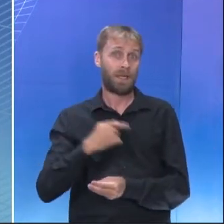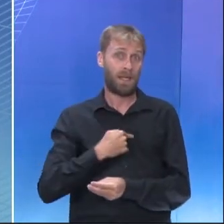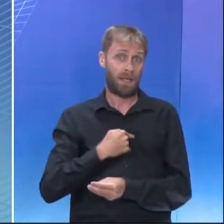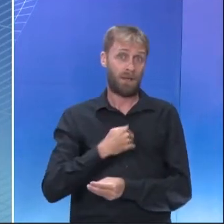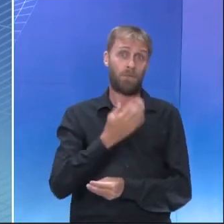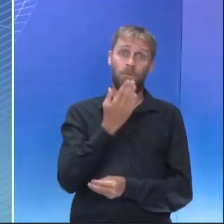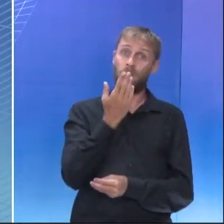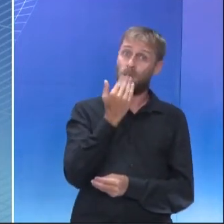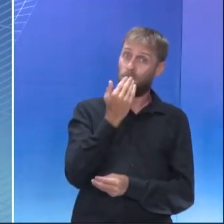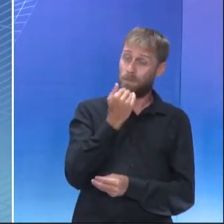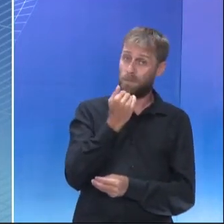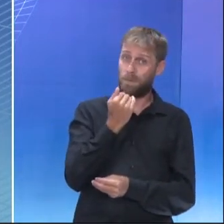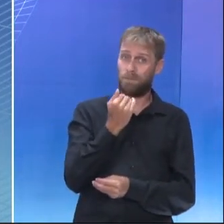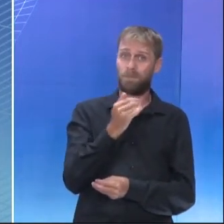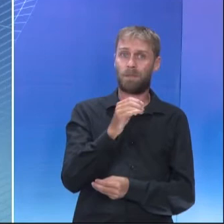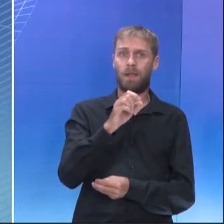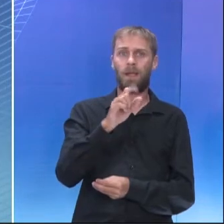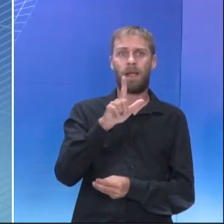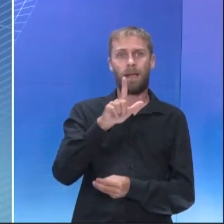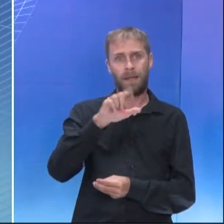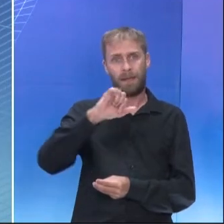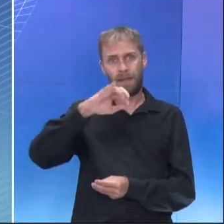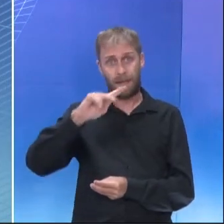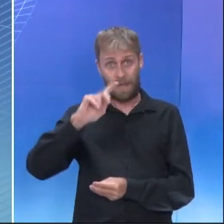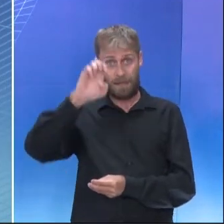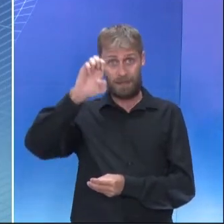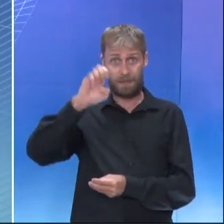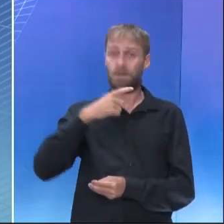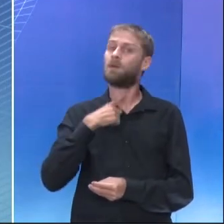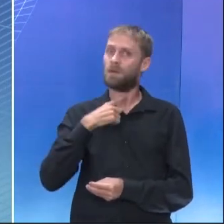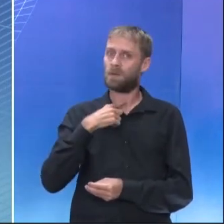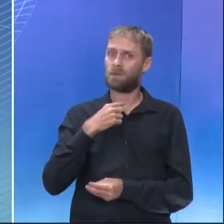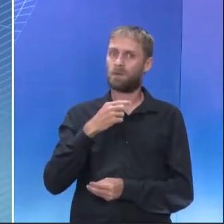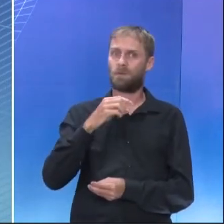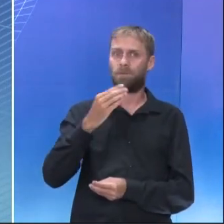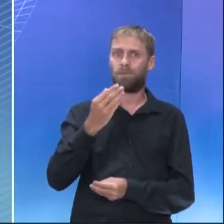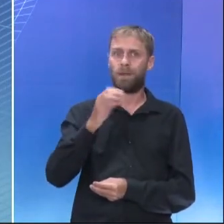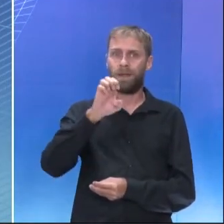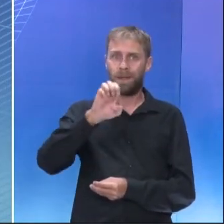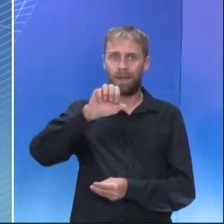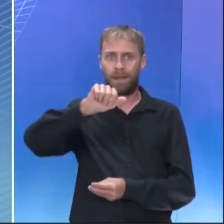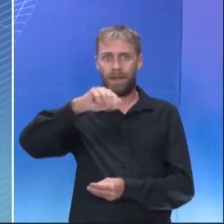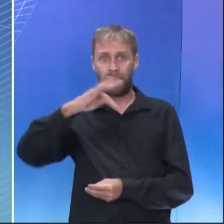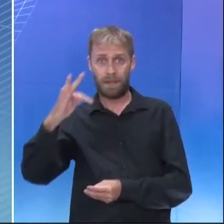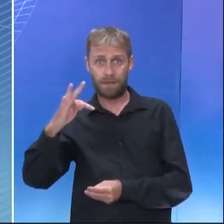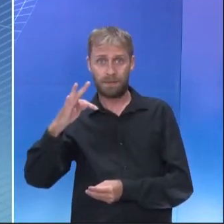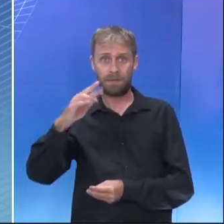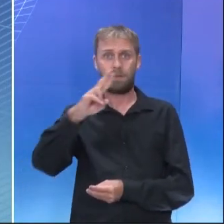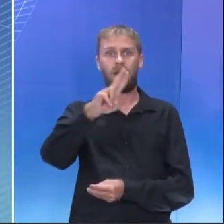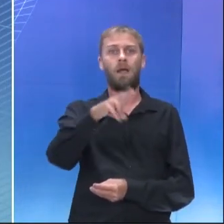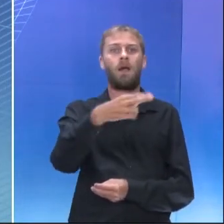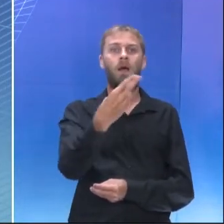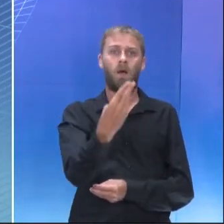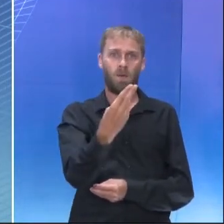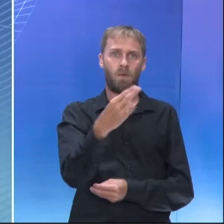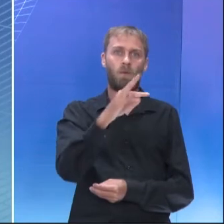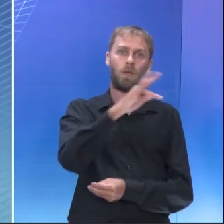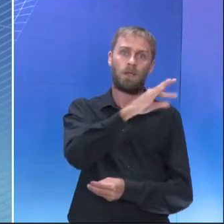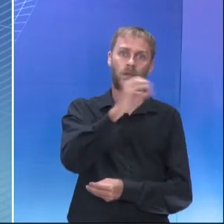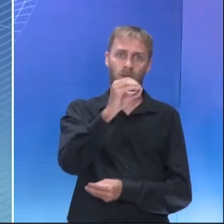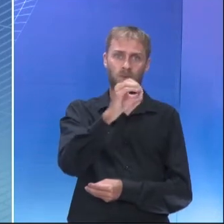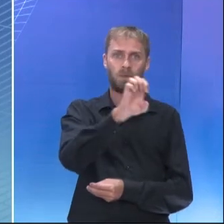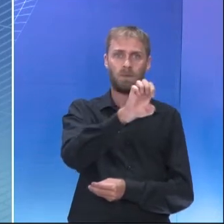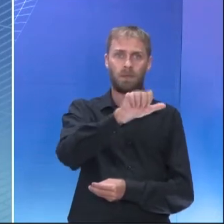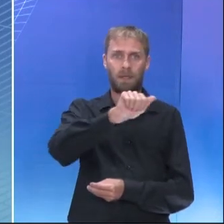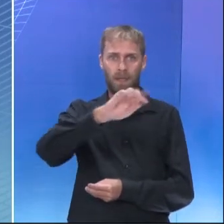like eating guava ou I like to eat guava. Ambas estão corretas, perceberam?